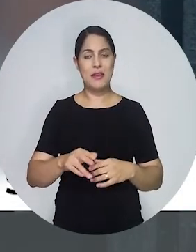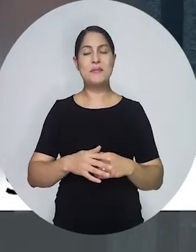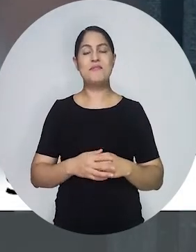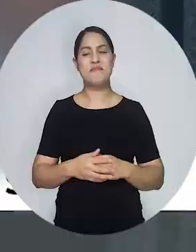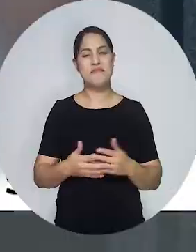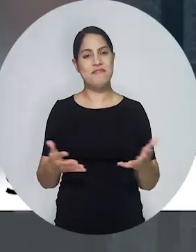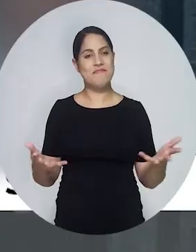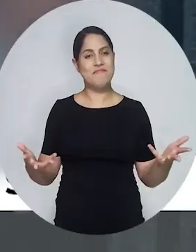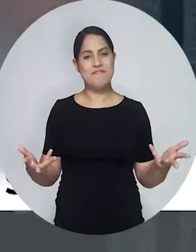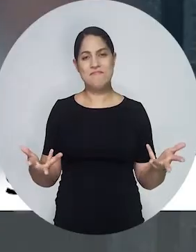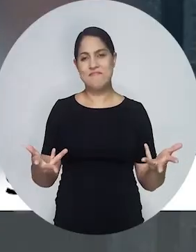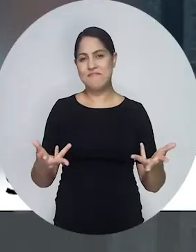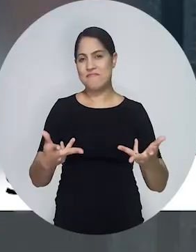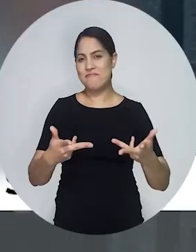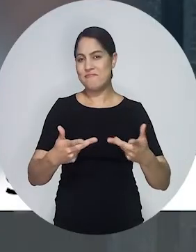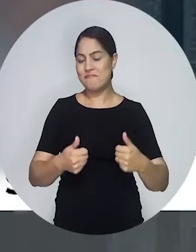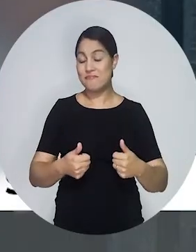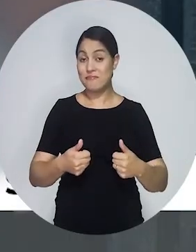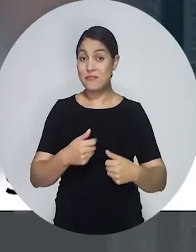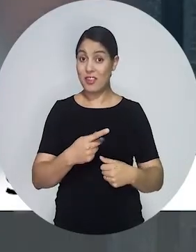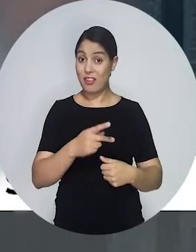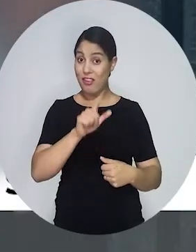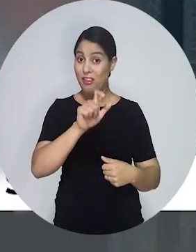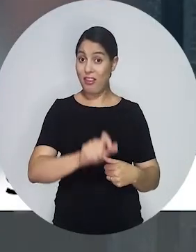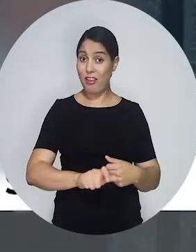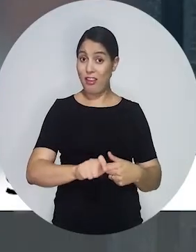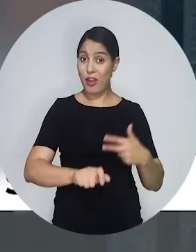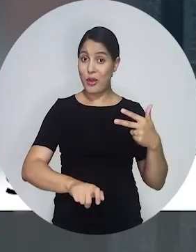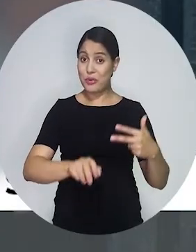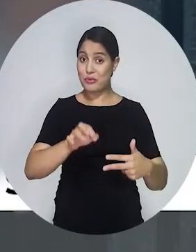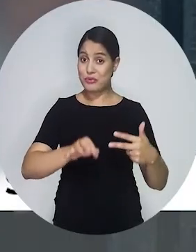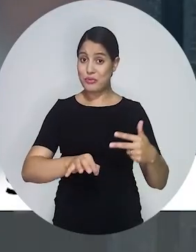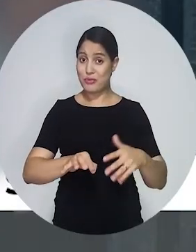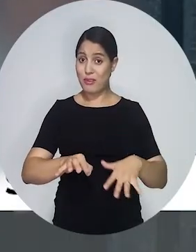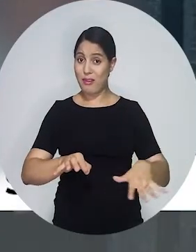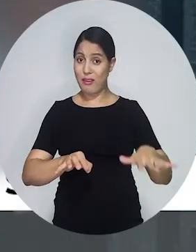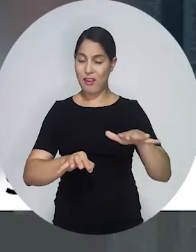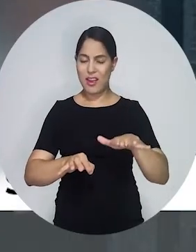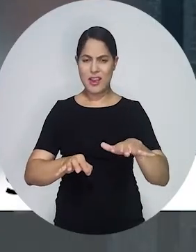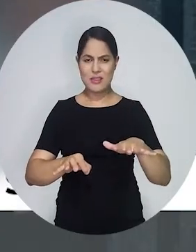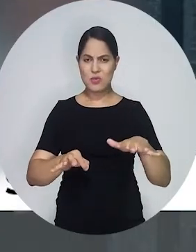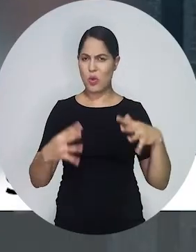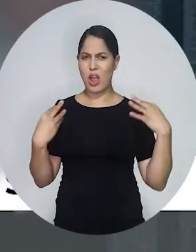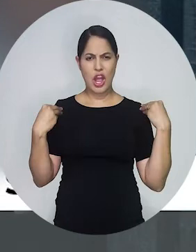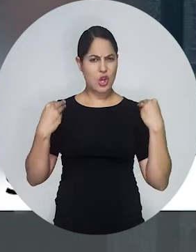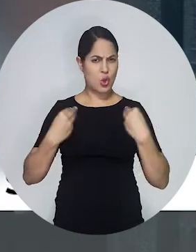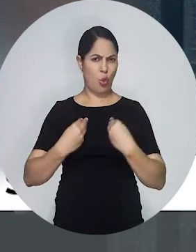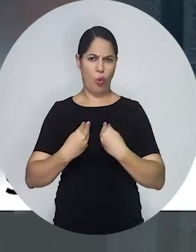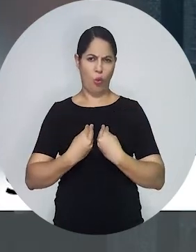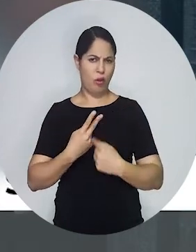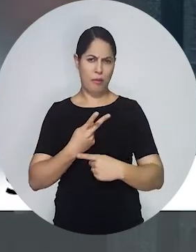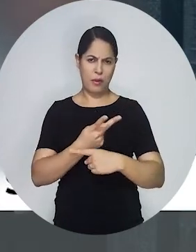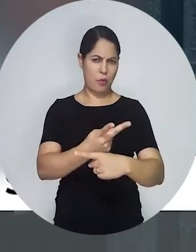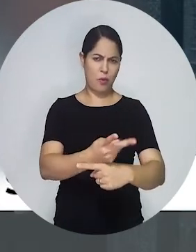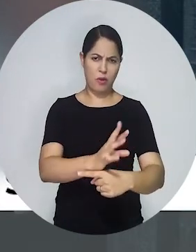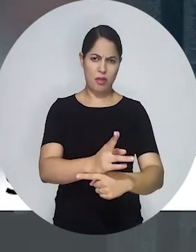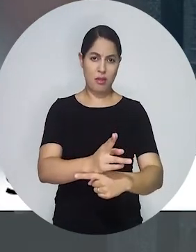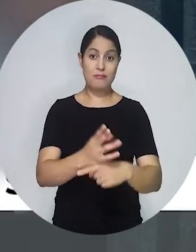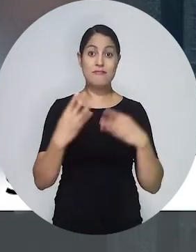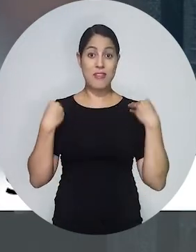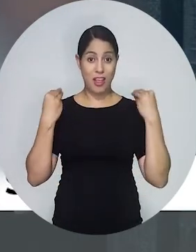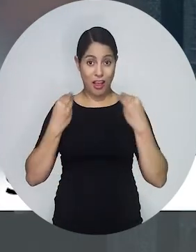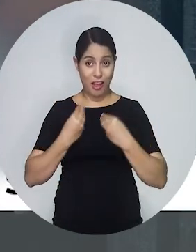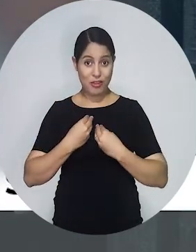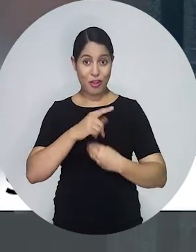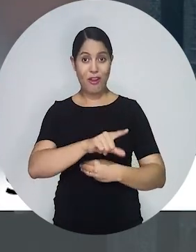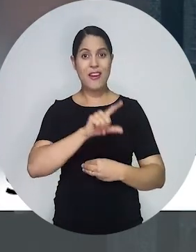Nacional de Justiça. Vossa Excelência é um juiz vocacionado, e o juiz vocacionado não procura a toga. É a toga